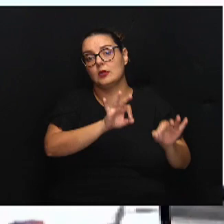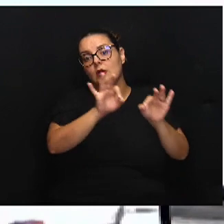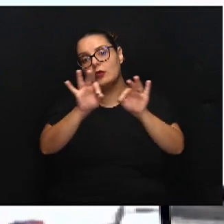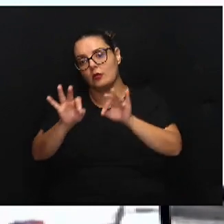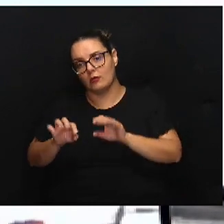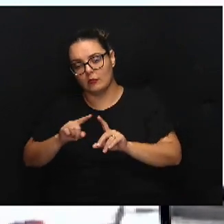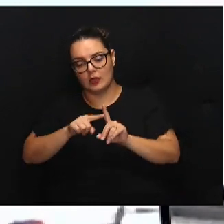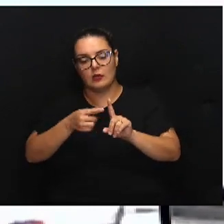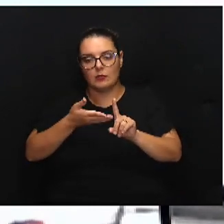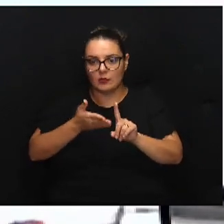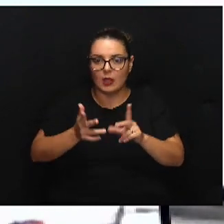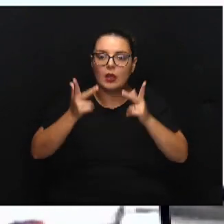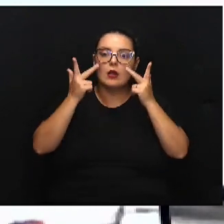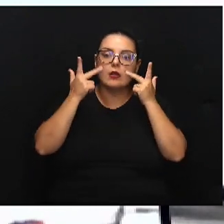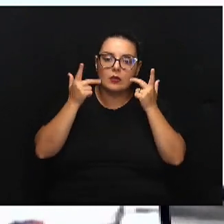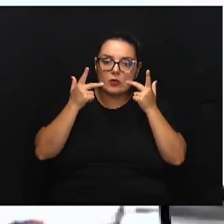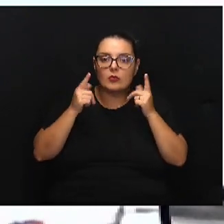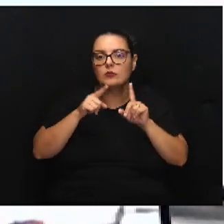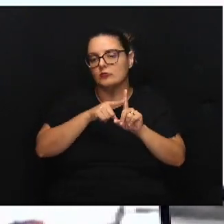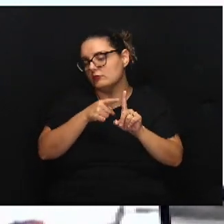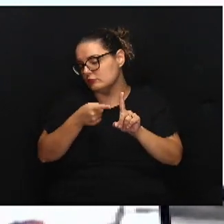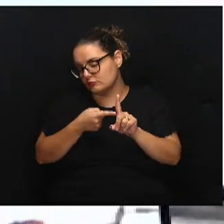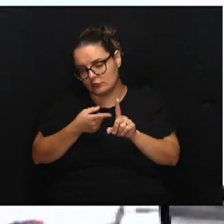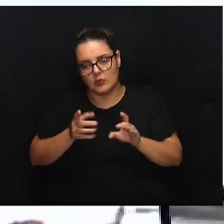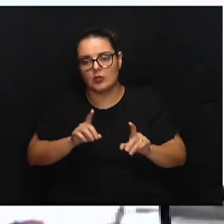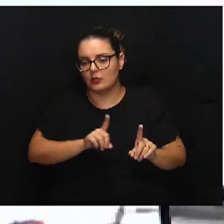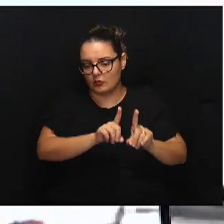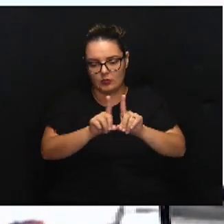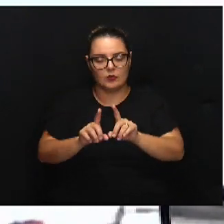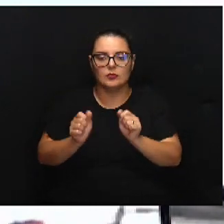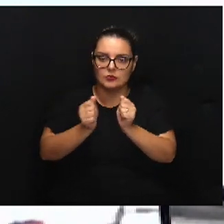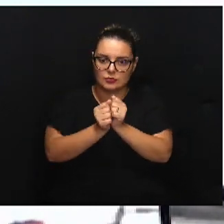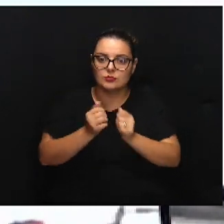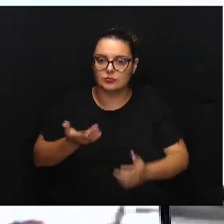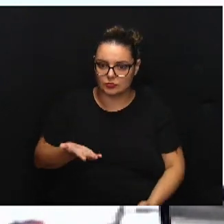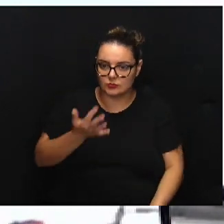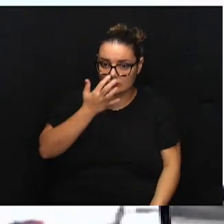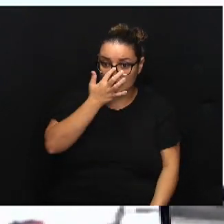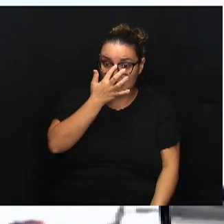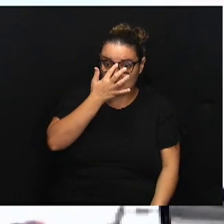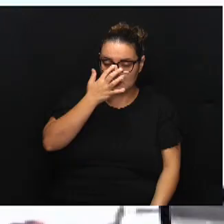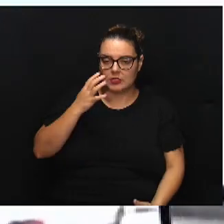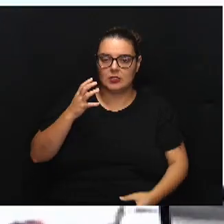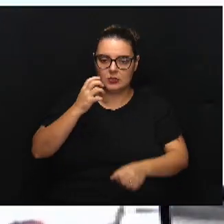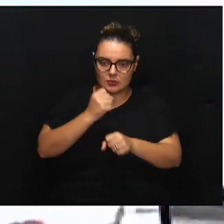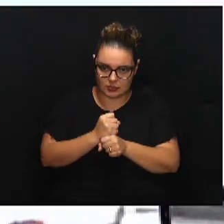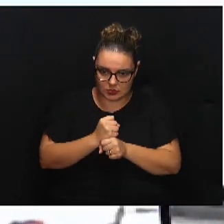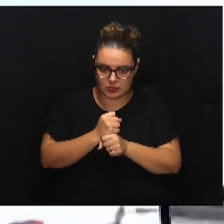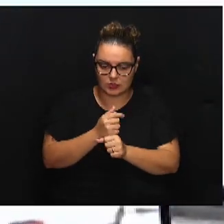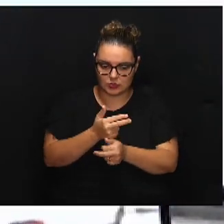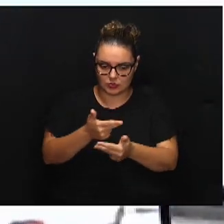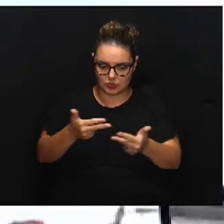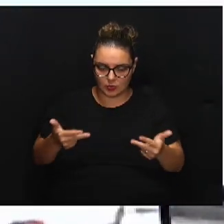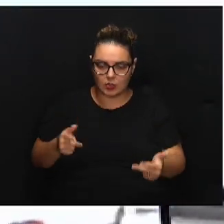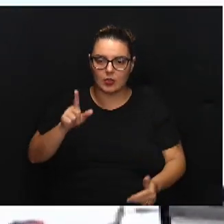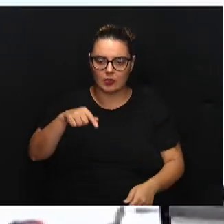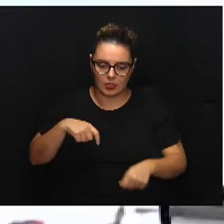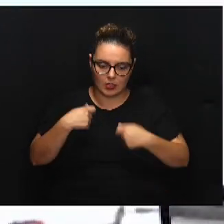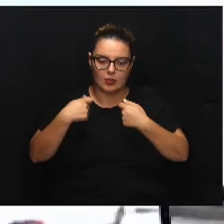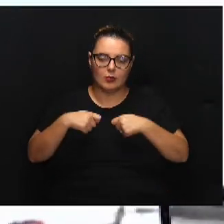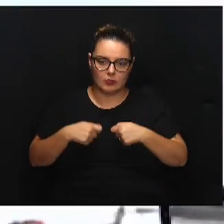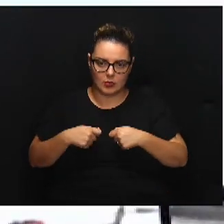para tranquilizar essa gestante e os acompanhantes dela. Então, esse conjunto de coisas é que precisa